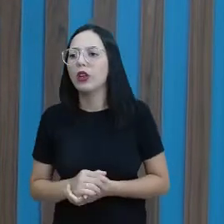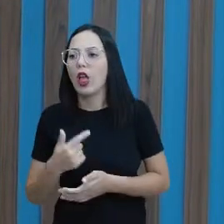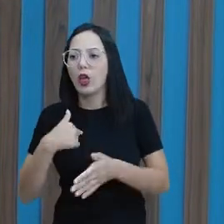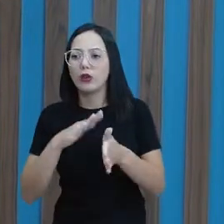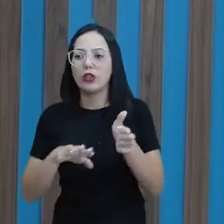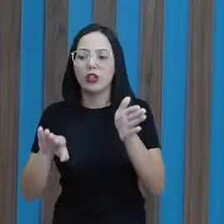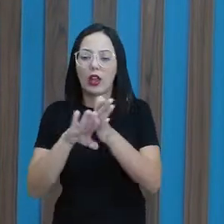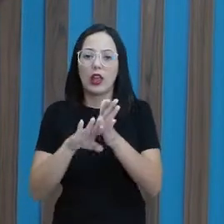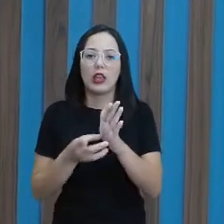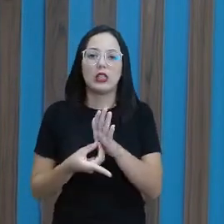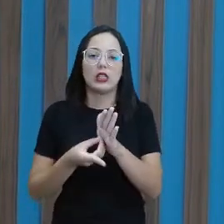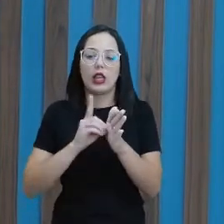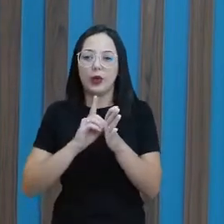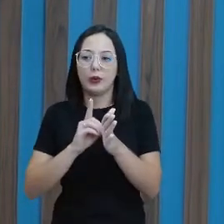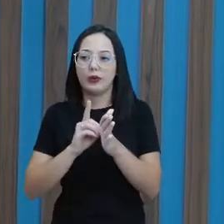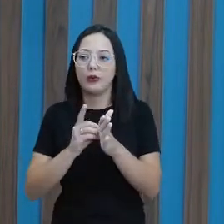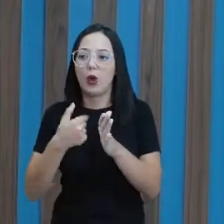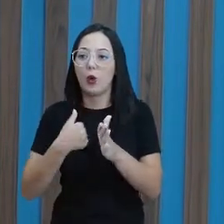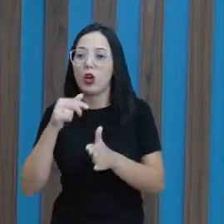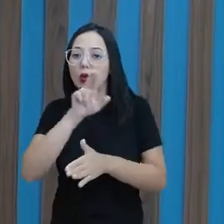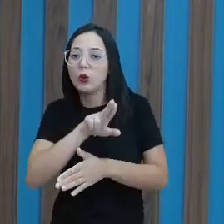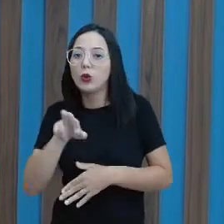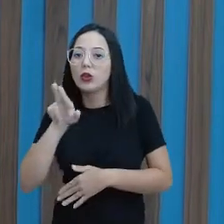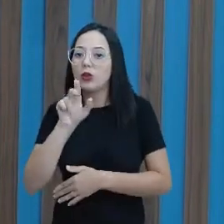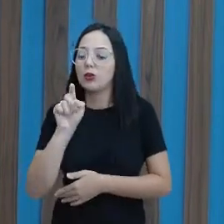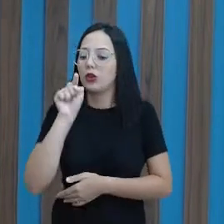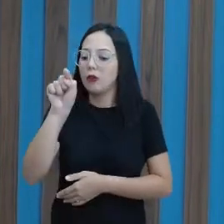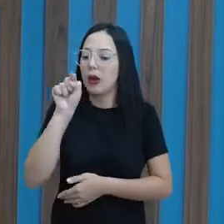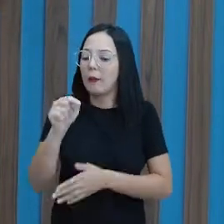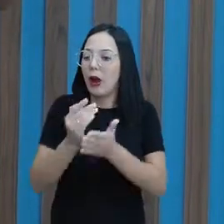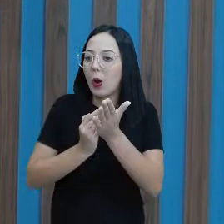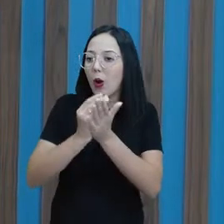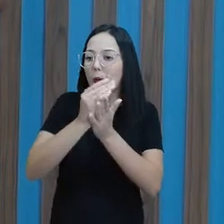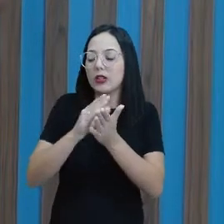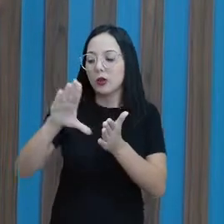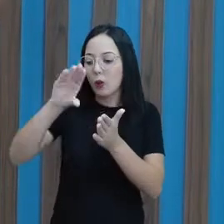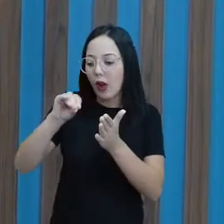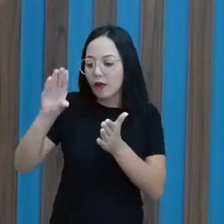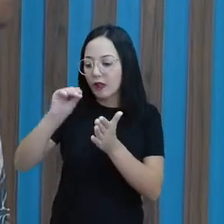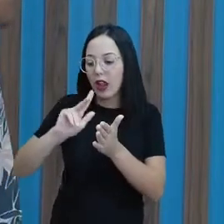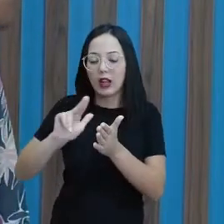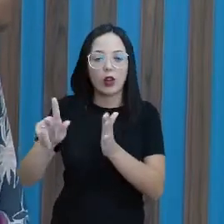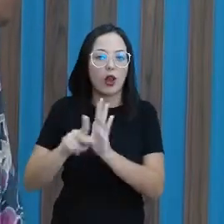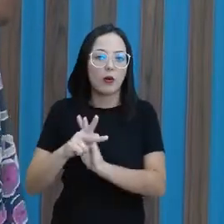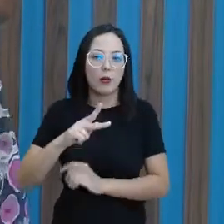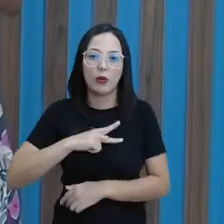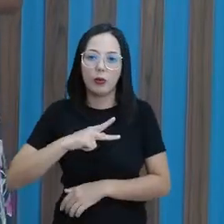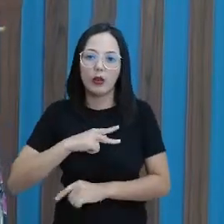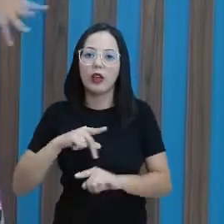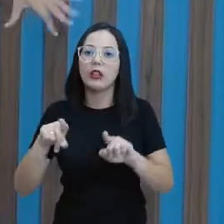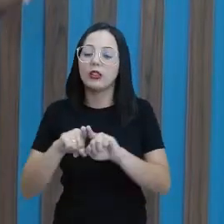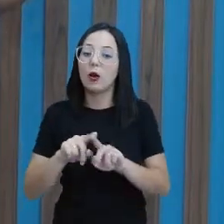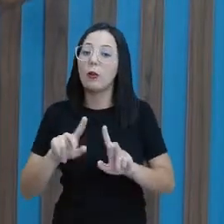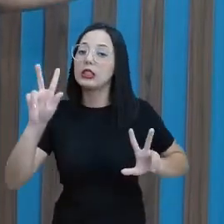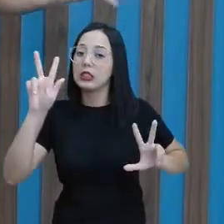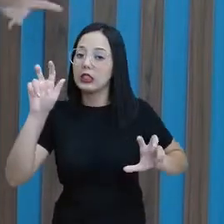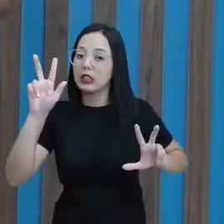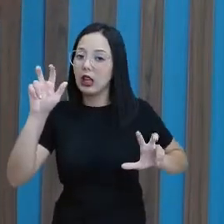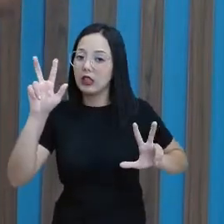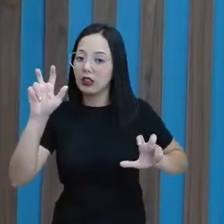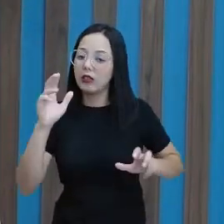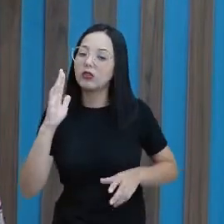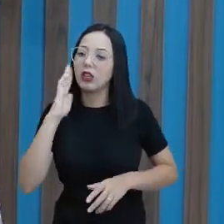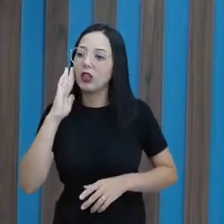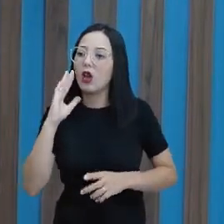cedo. Então, eu estou introduzindo uma fala que não é minha, para introduzir uma citação, por